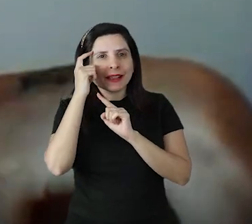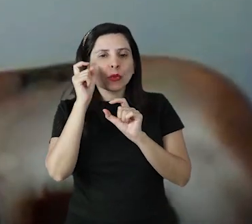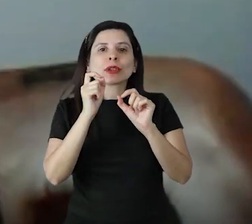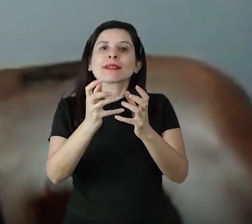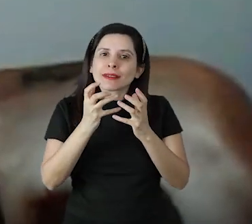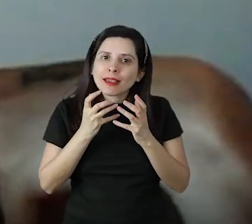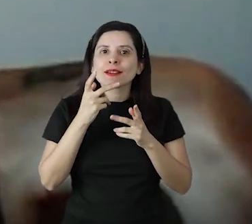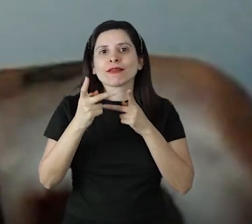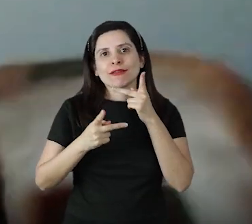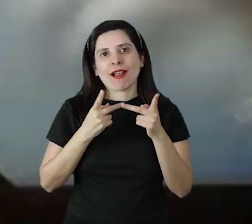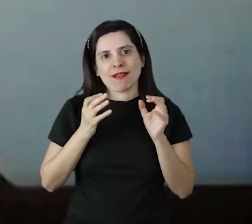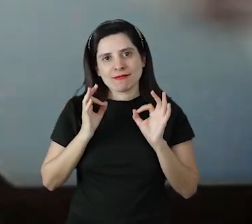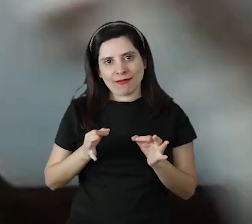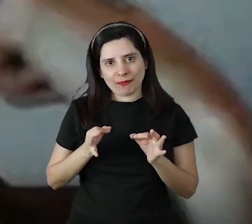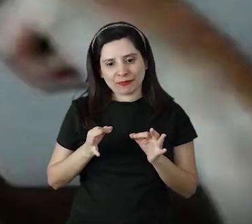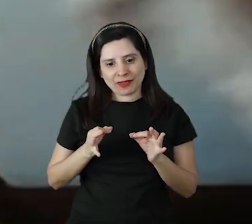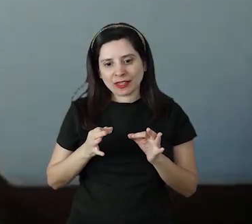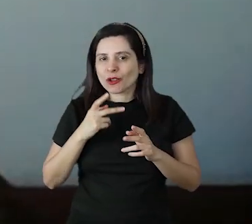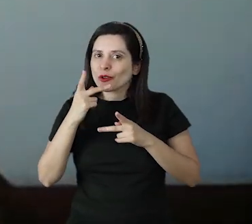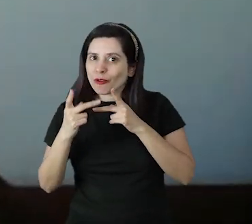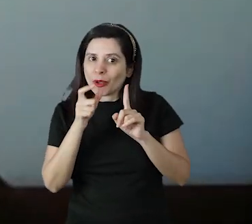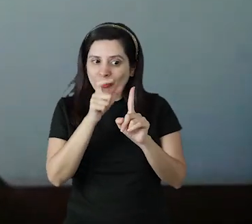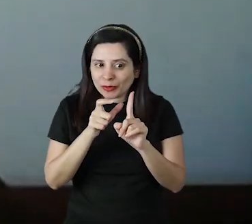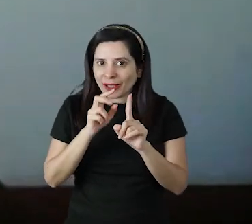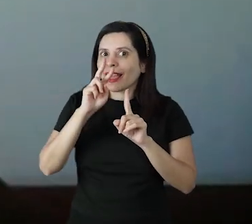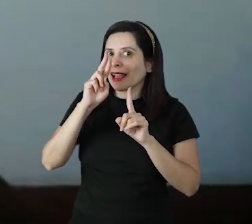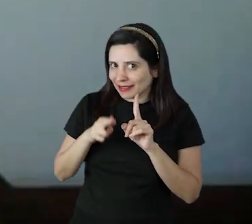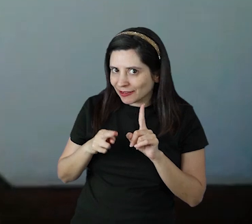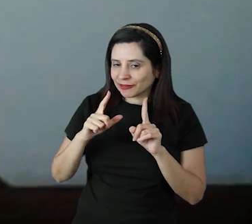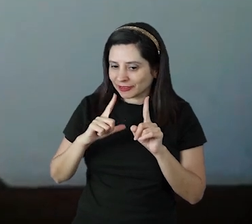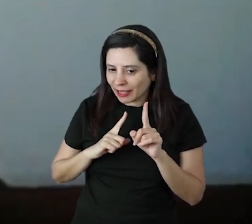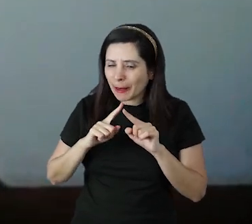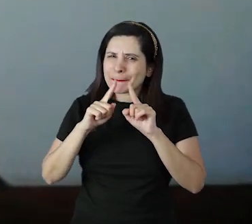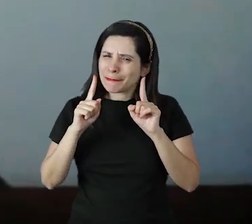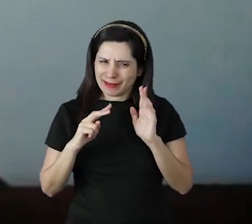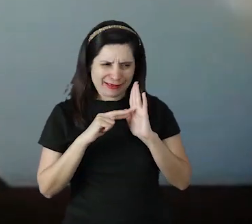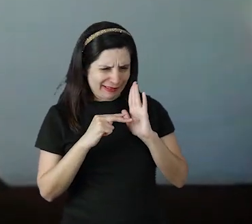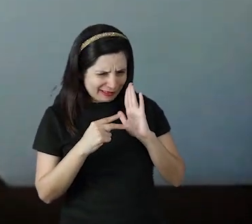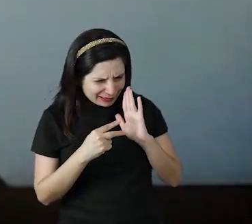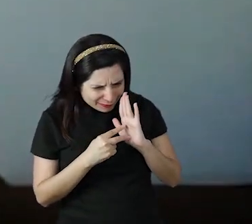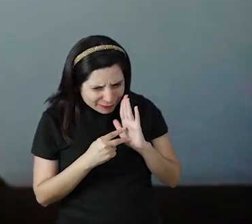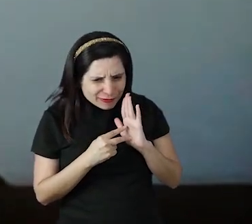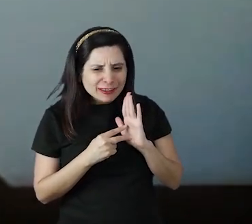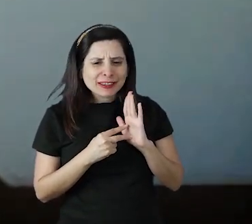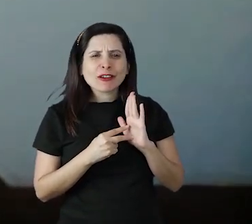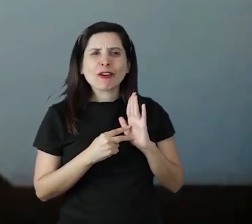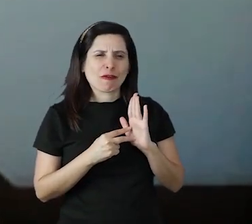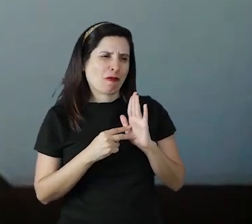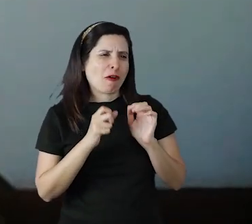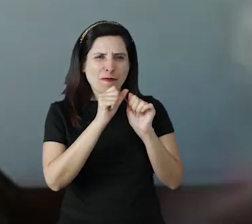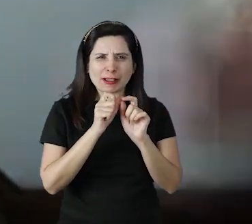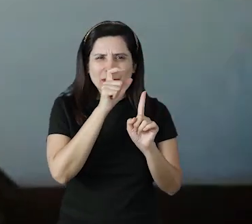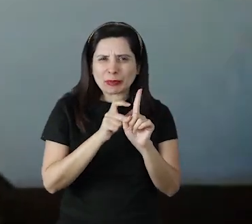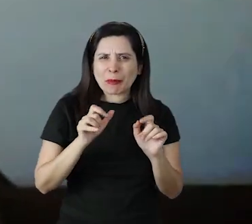quero falar, né? Aquilo que eu falei, todo personagem tem razão, tá? Então isso quer dizer que eu vou construir um monte de babaca